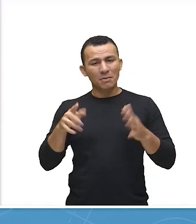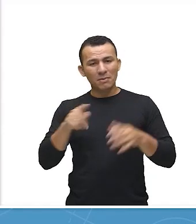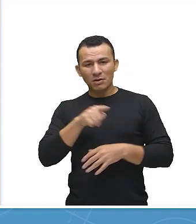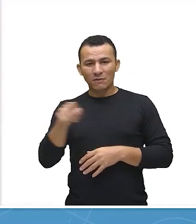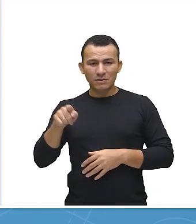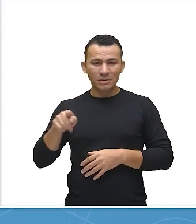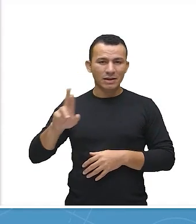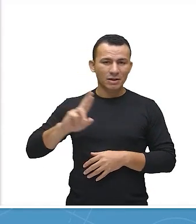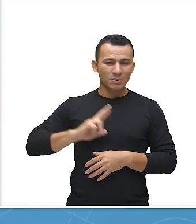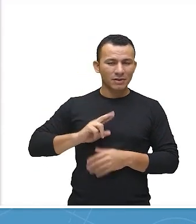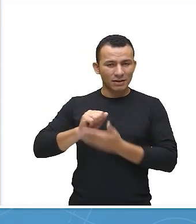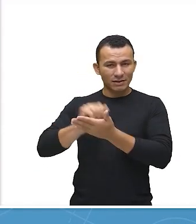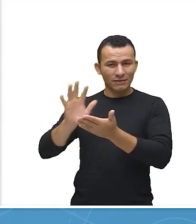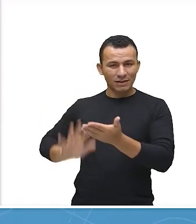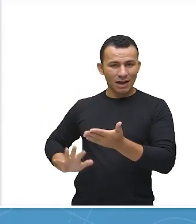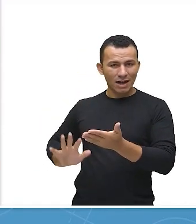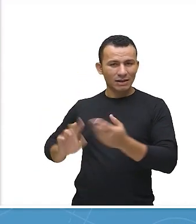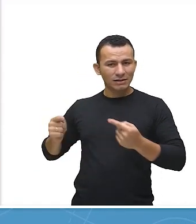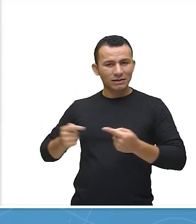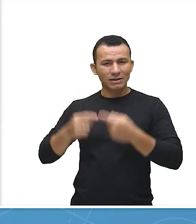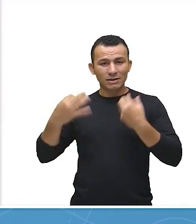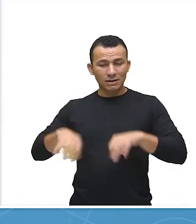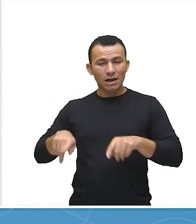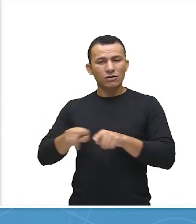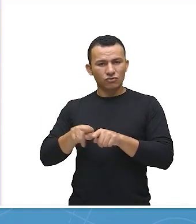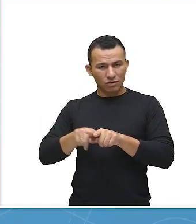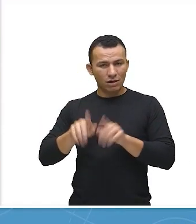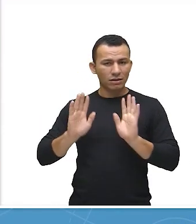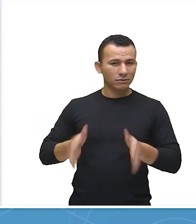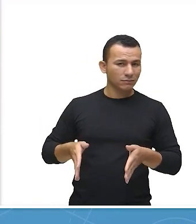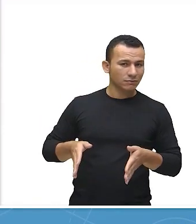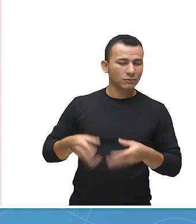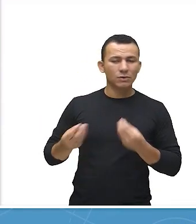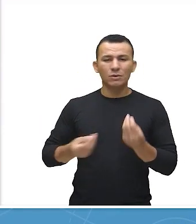resposta correta é a letra C, ok?